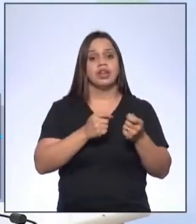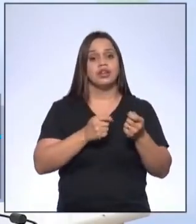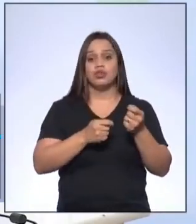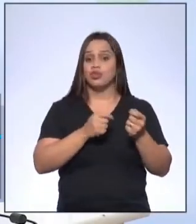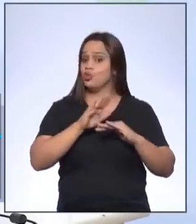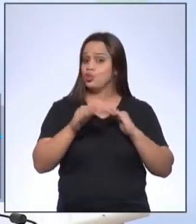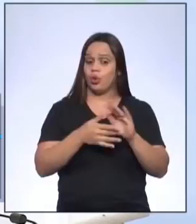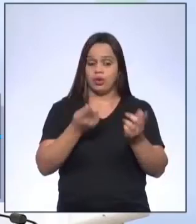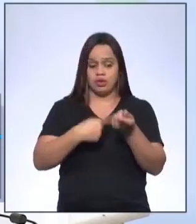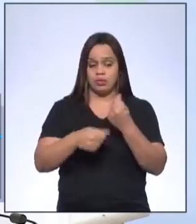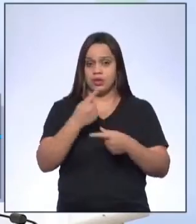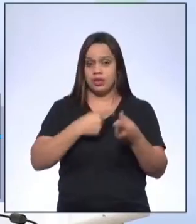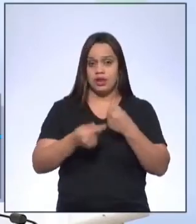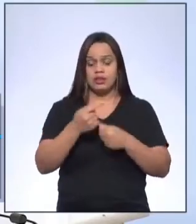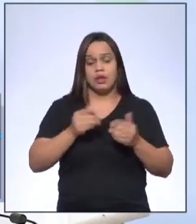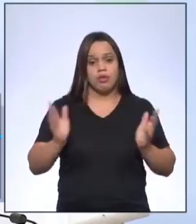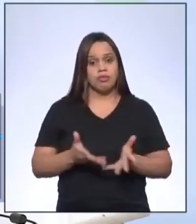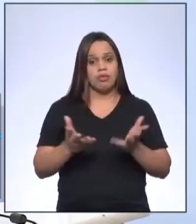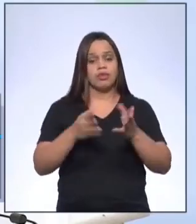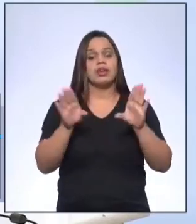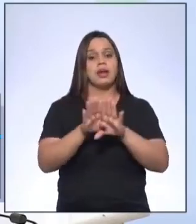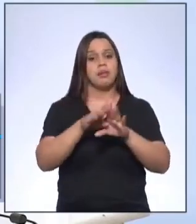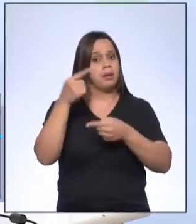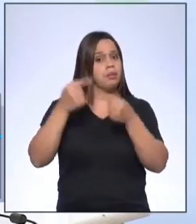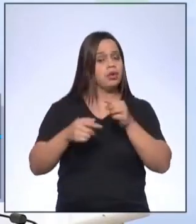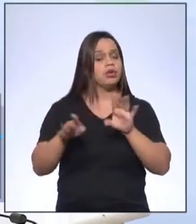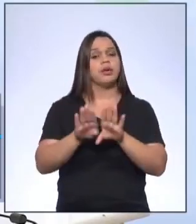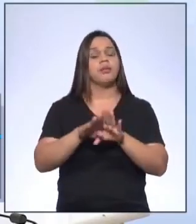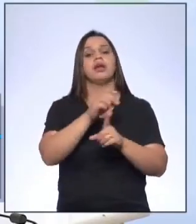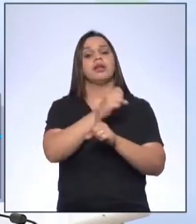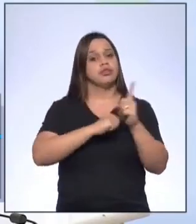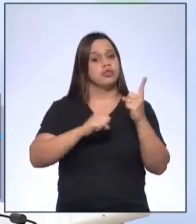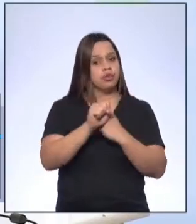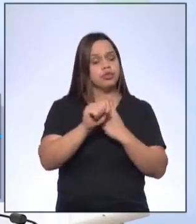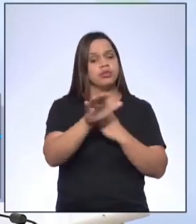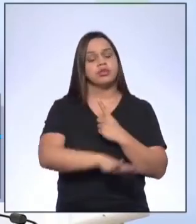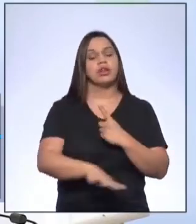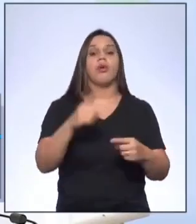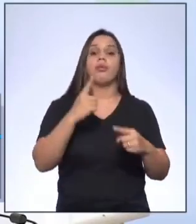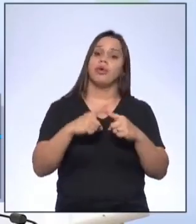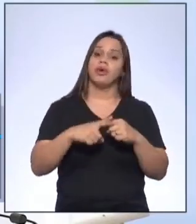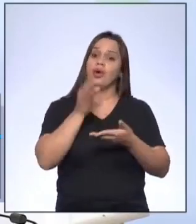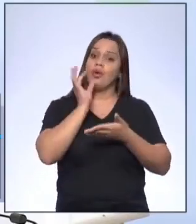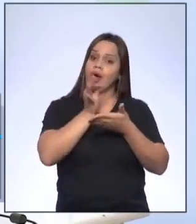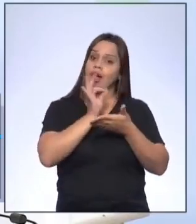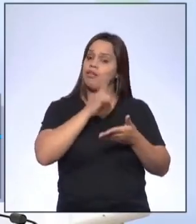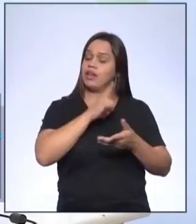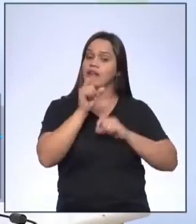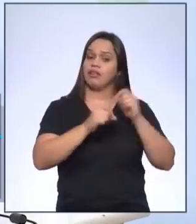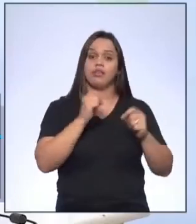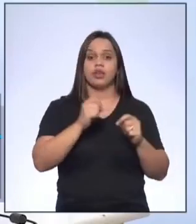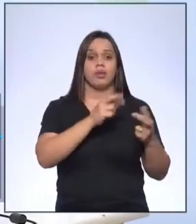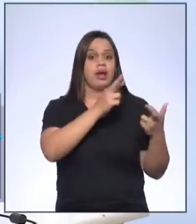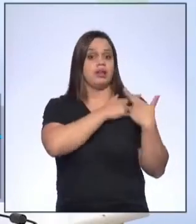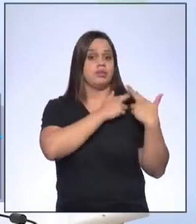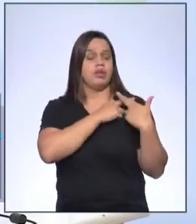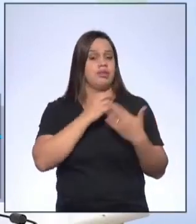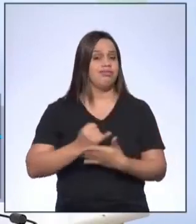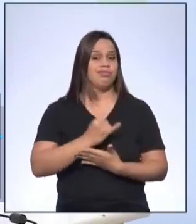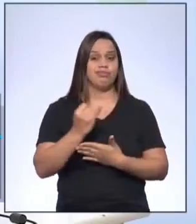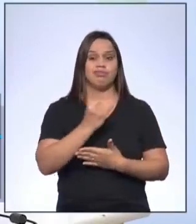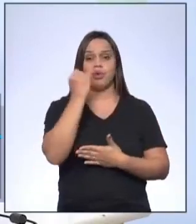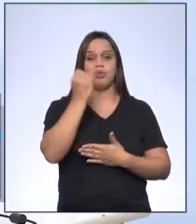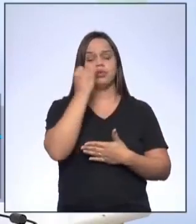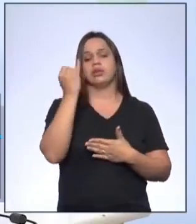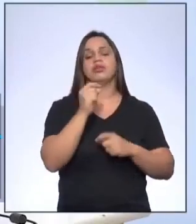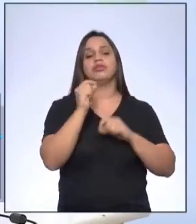país, né, até política e social, como eu falei para vocês aí anteriormente. Então, o café teve uma suma importância na nossa